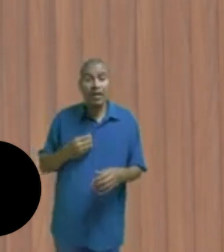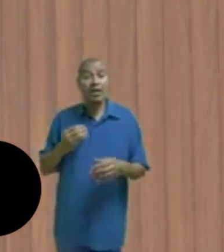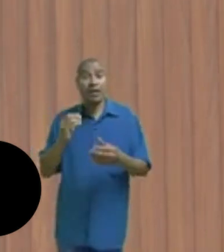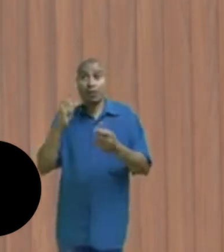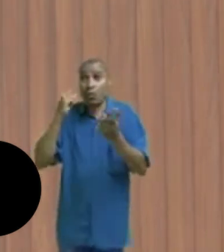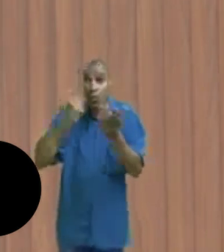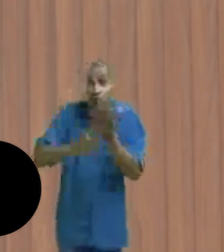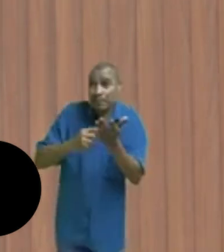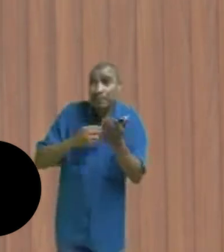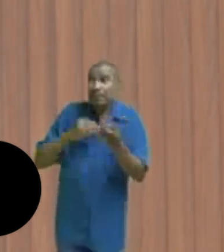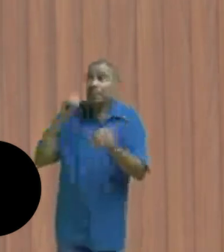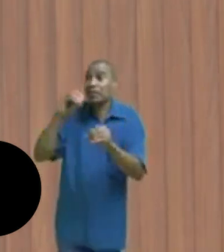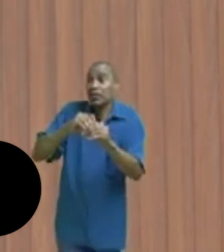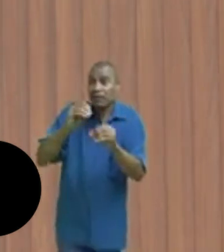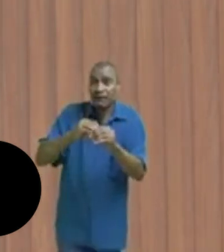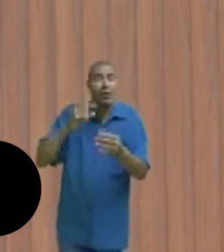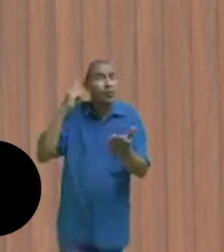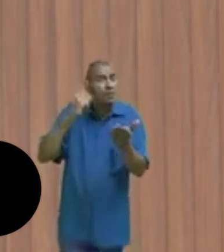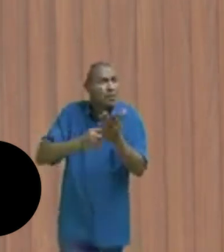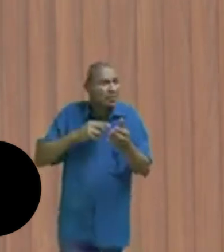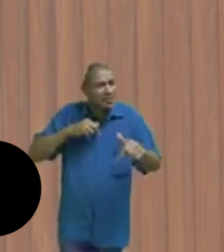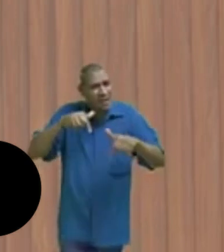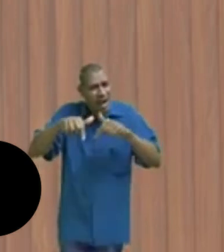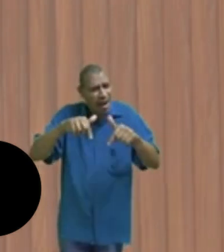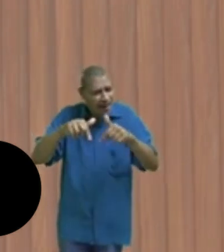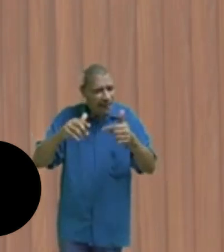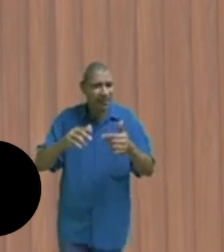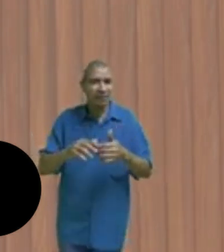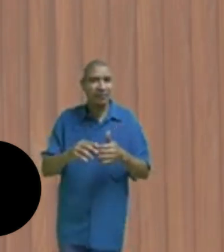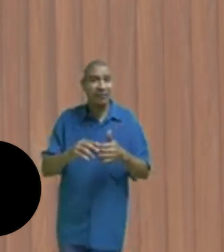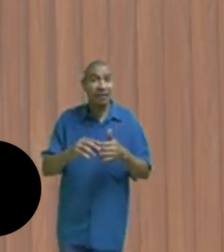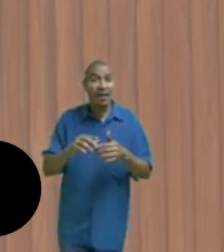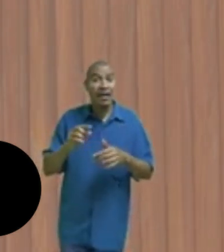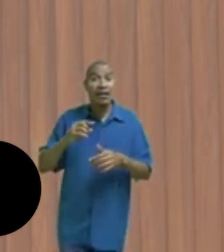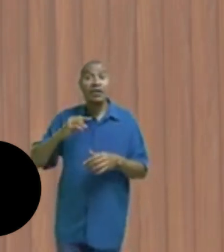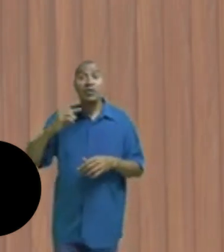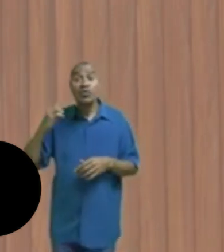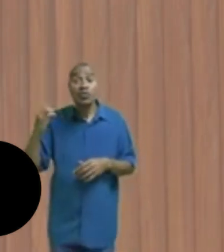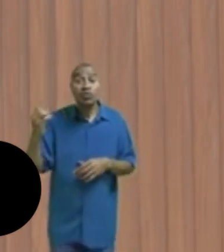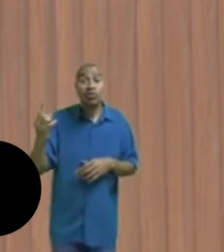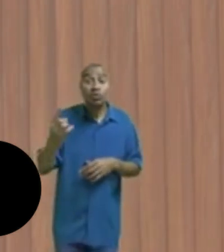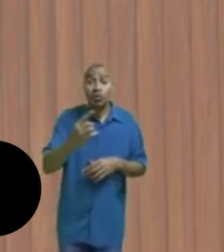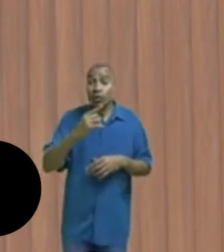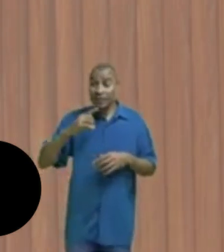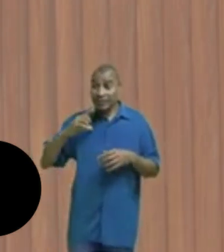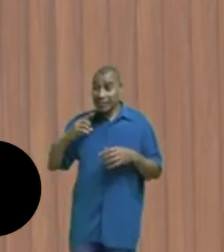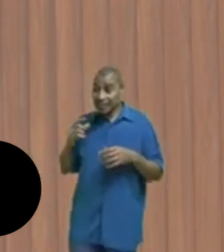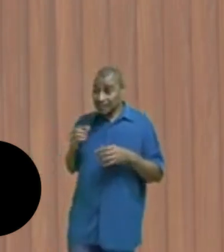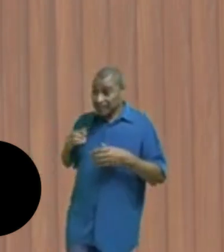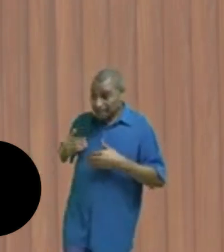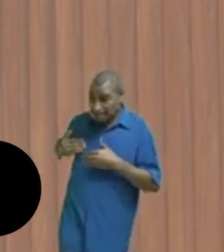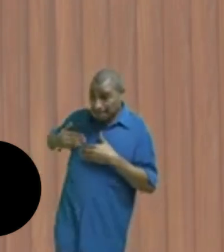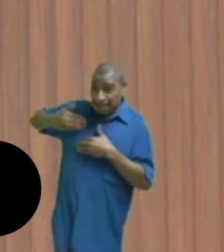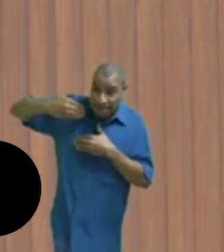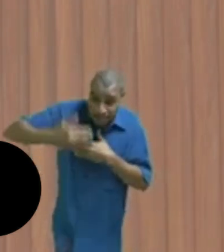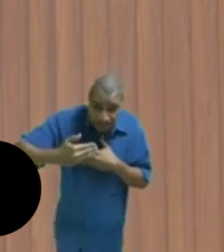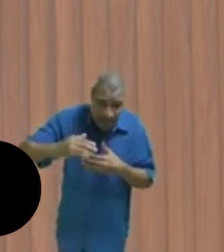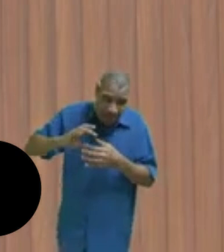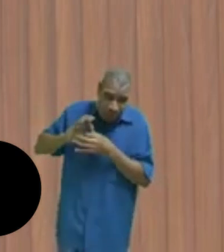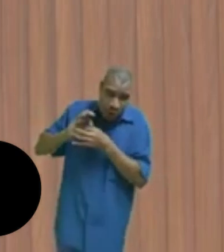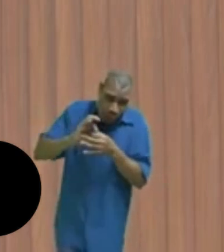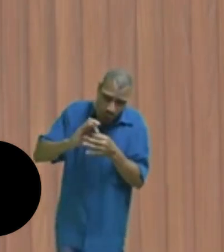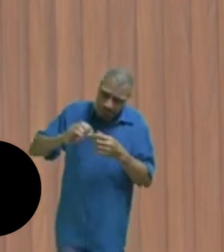ofertas, de trabalho, nós temos mais engajamento do